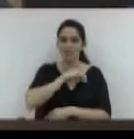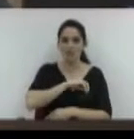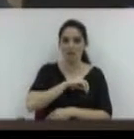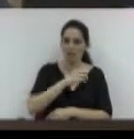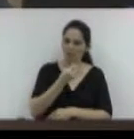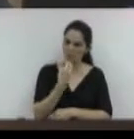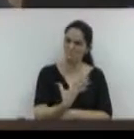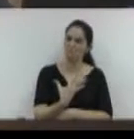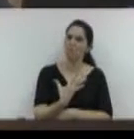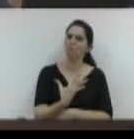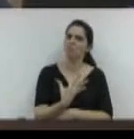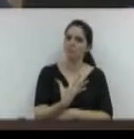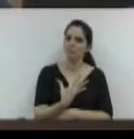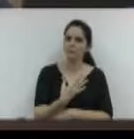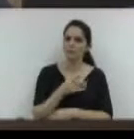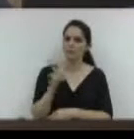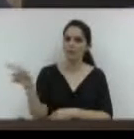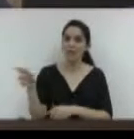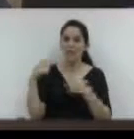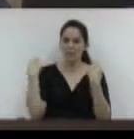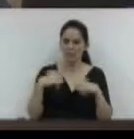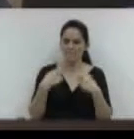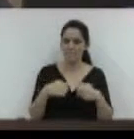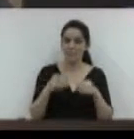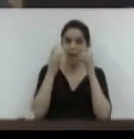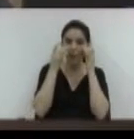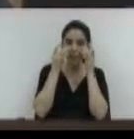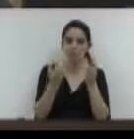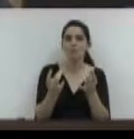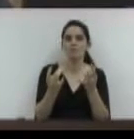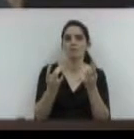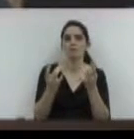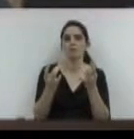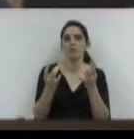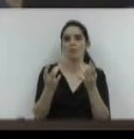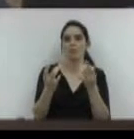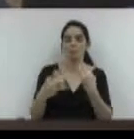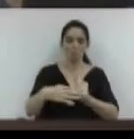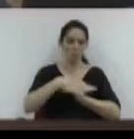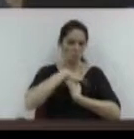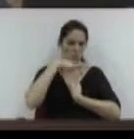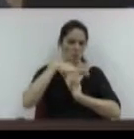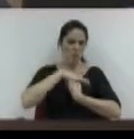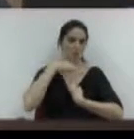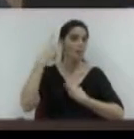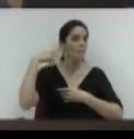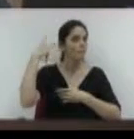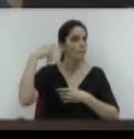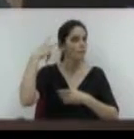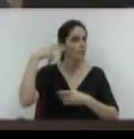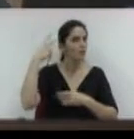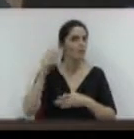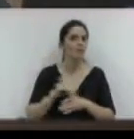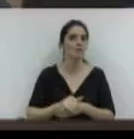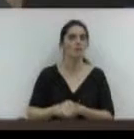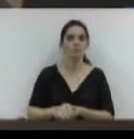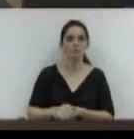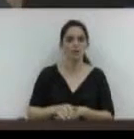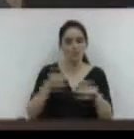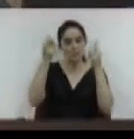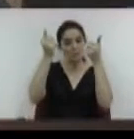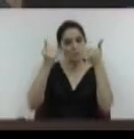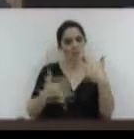isso. Ele tem que dar atenção, tem que orientar os vereadores. Tem que explicar o que